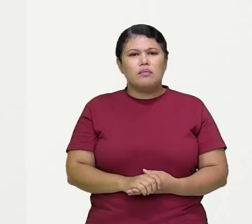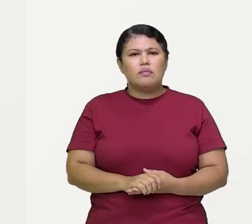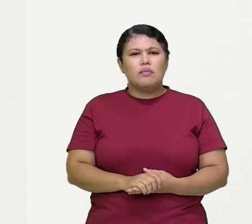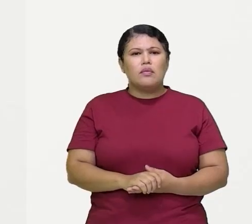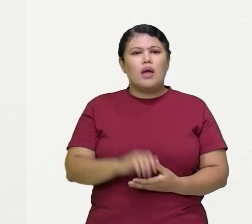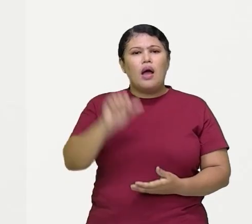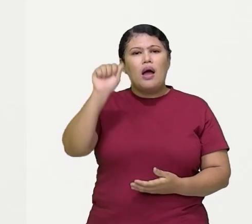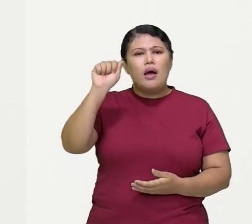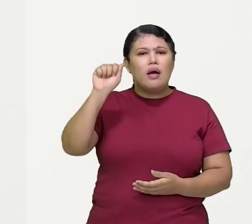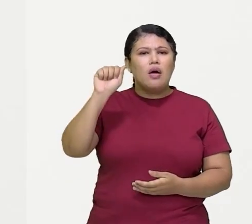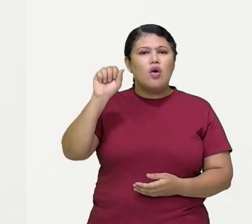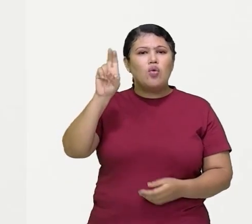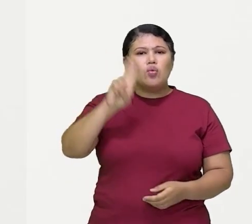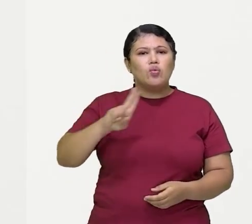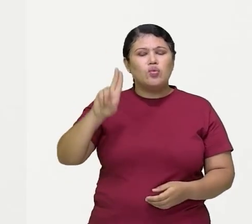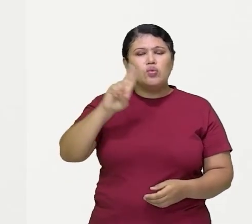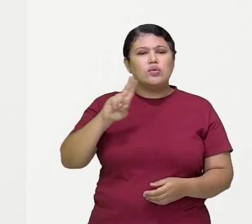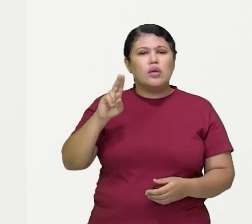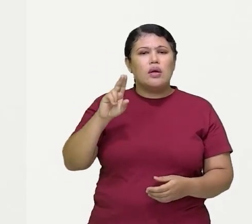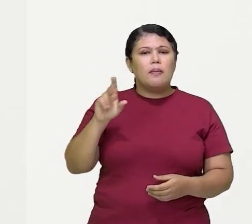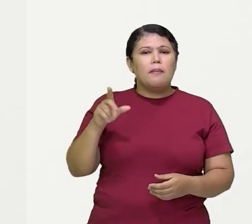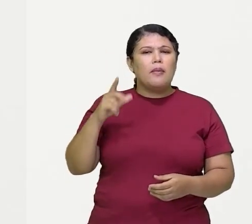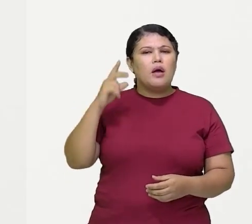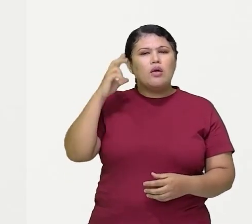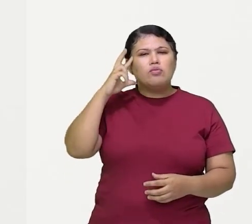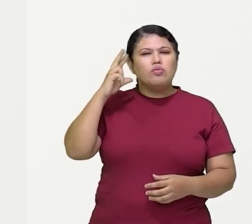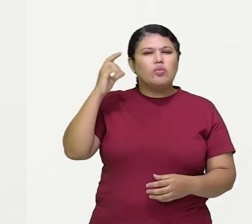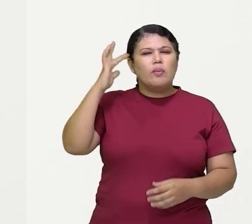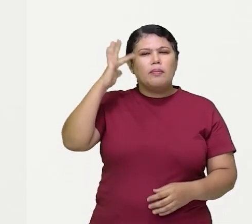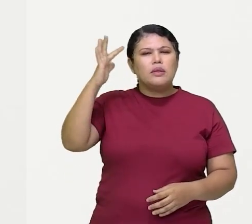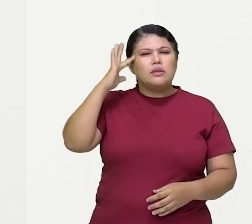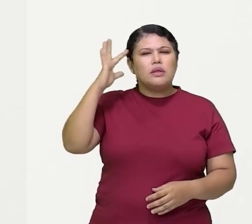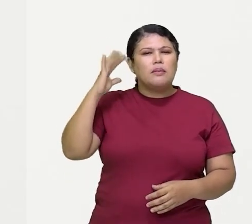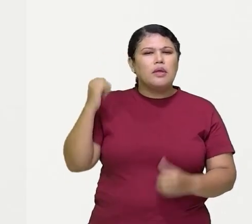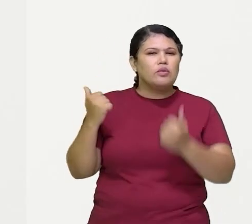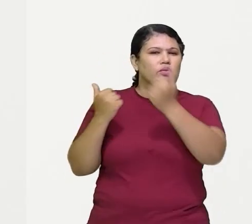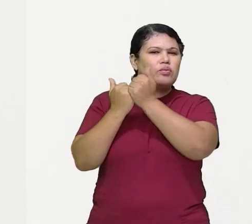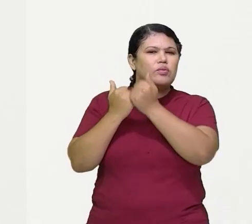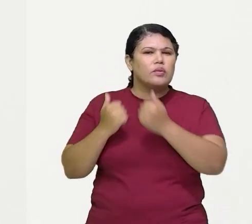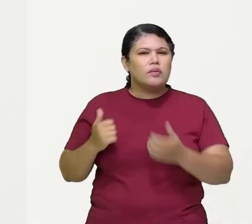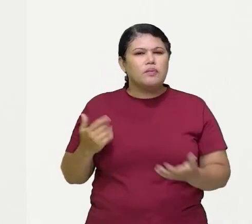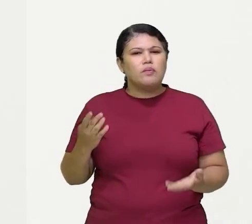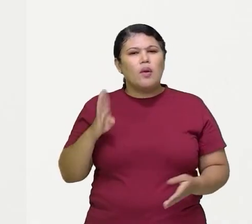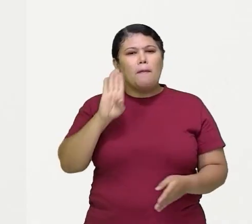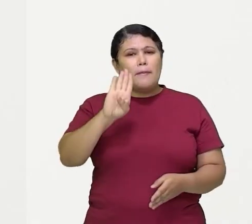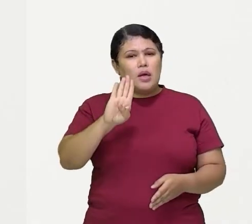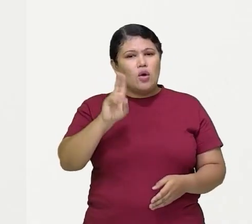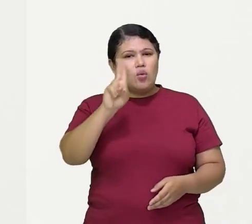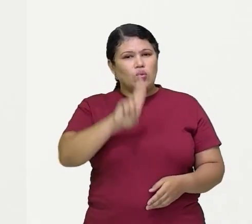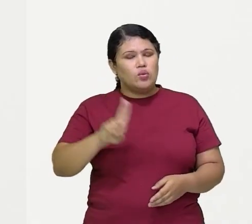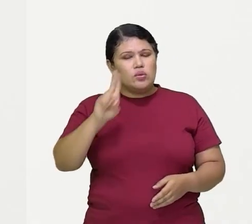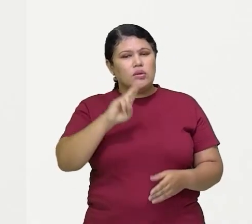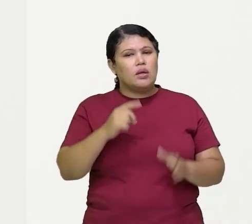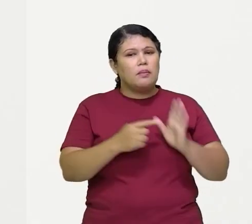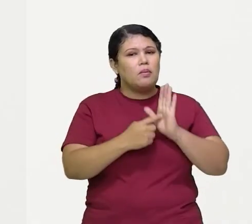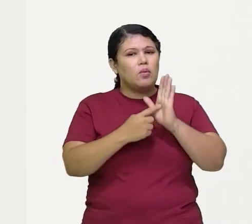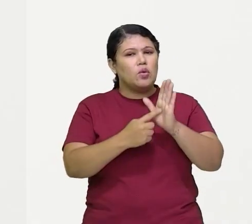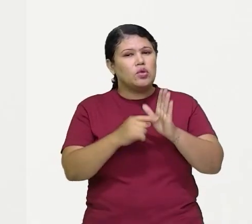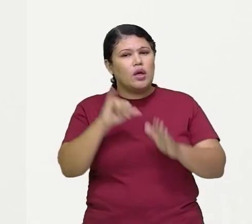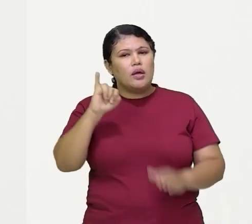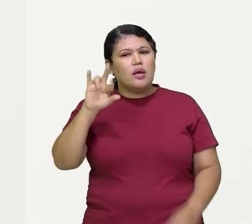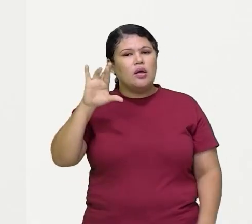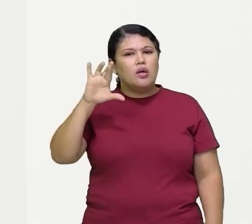Foi usada para indicar uma suspensão de pensamento? Letra B, foi usada para indicar uma